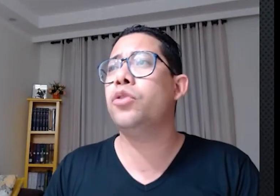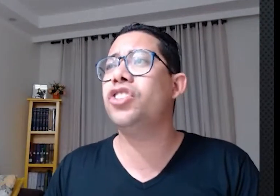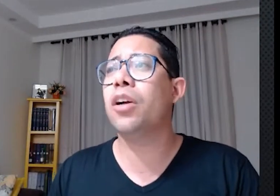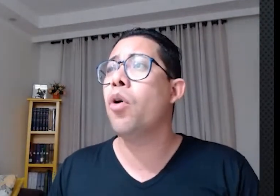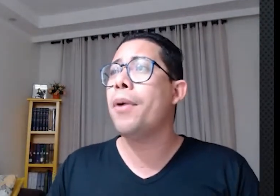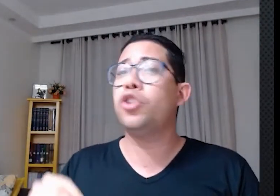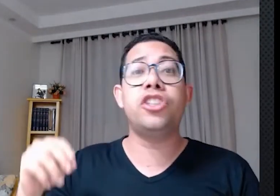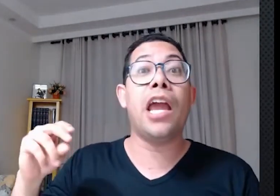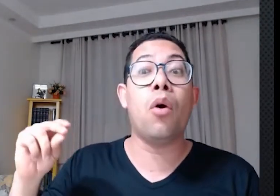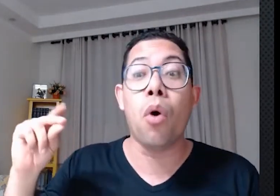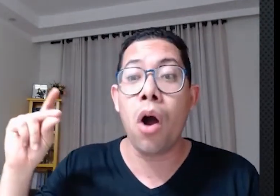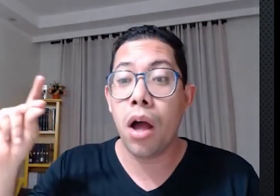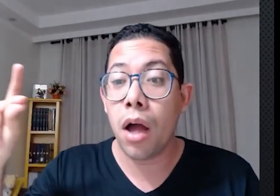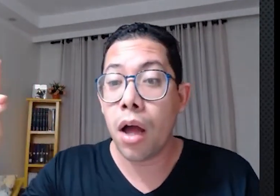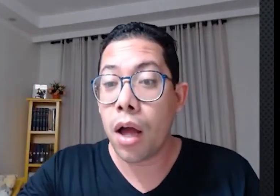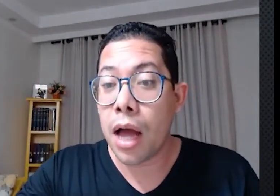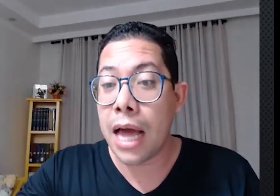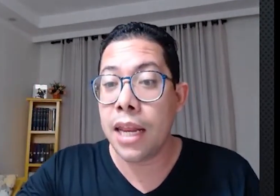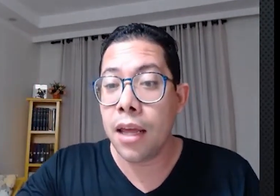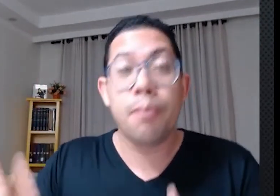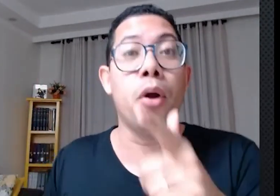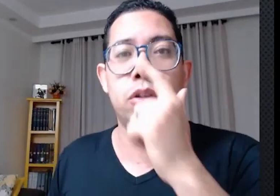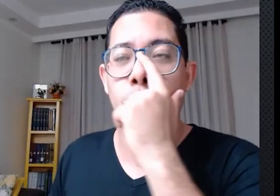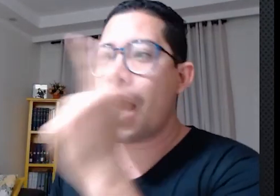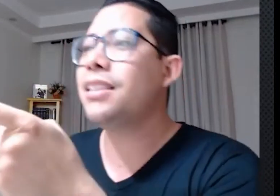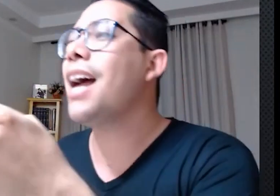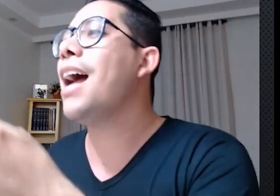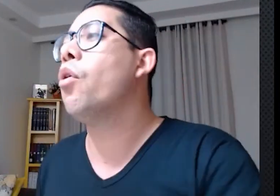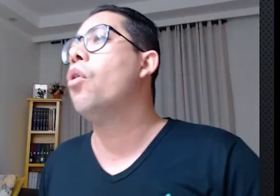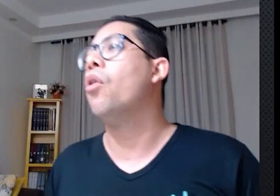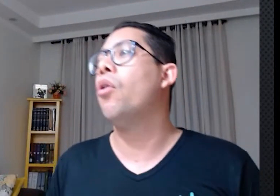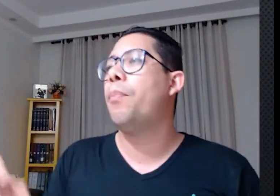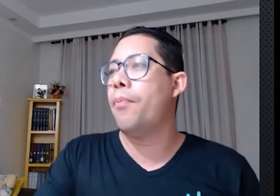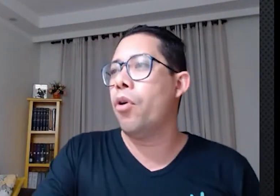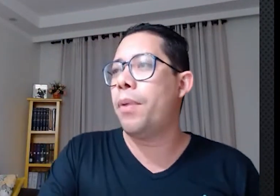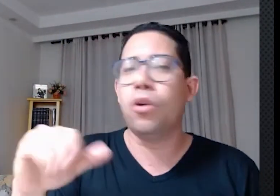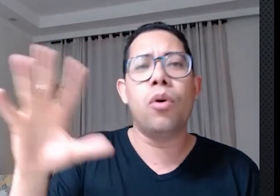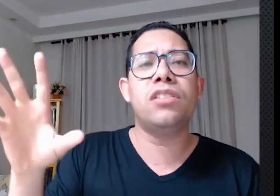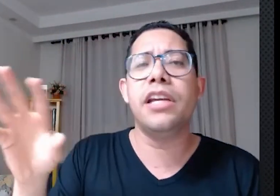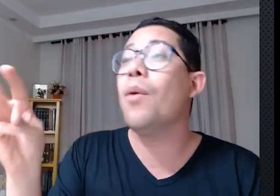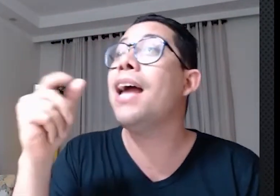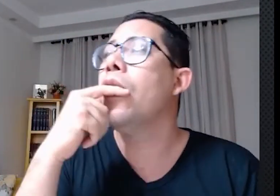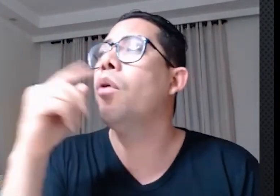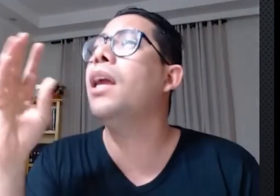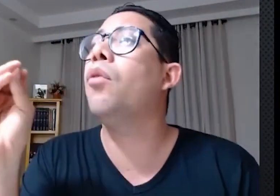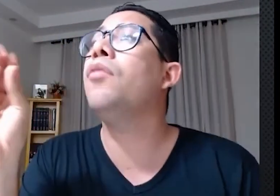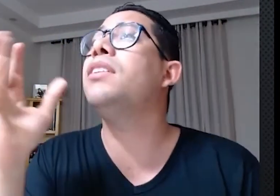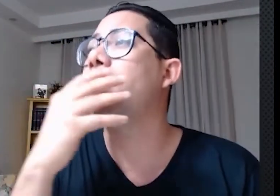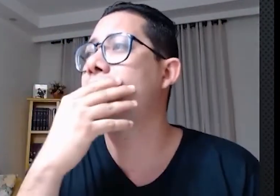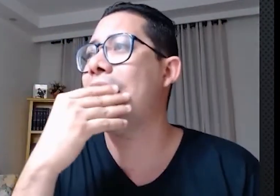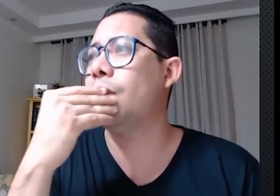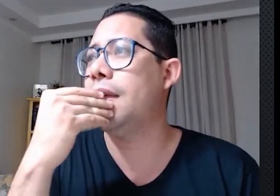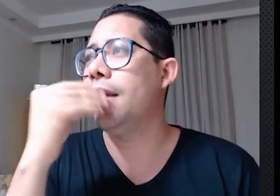o pastor chegou ali, pronto. Aí você, o pastor, o ancião, qual